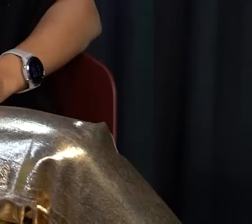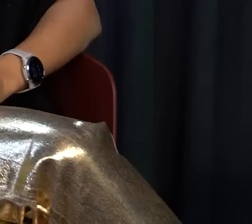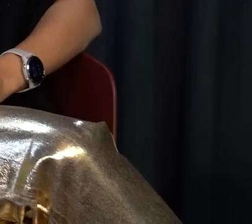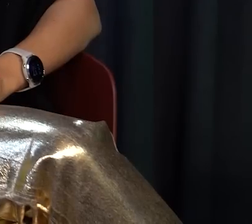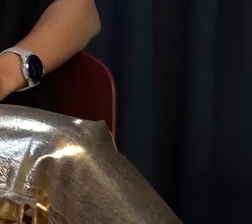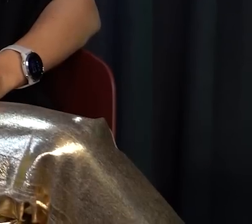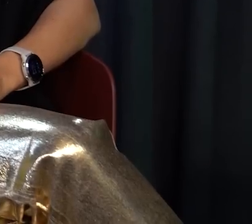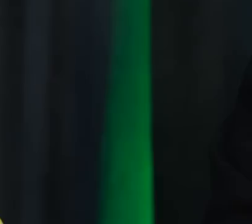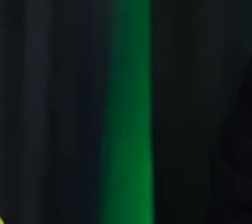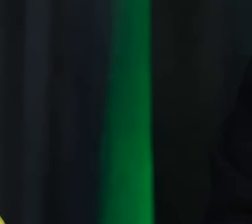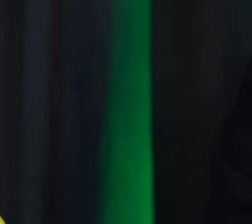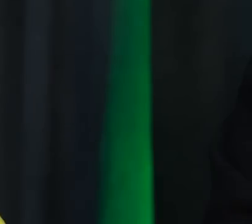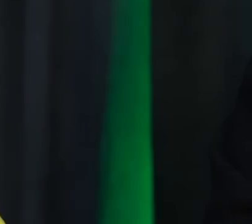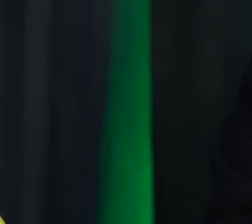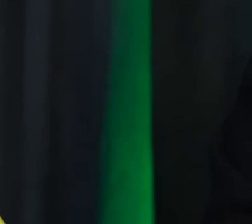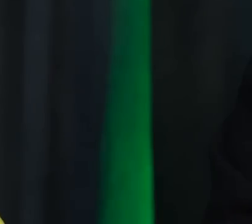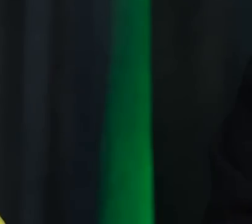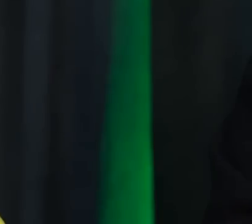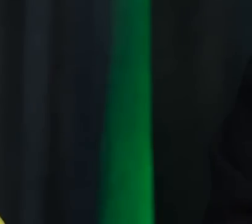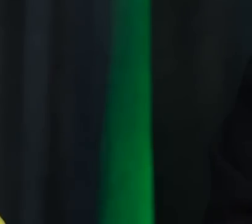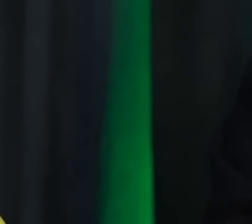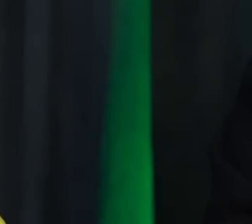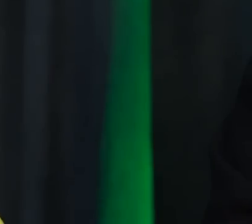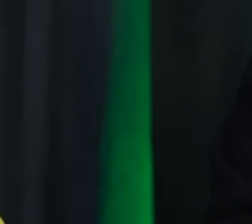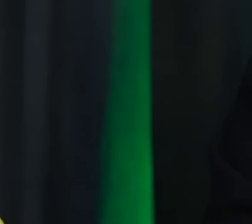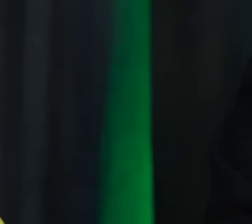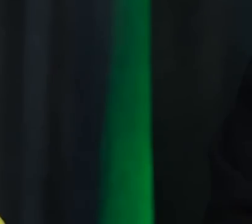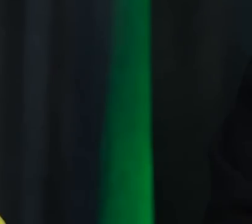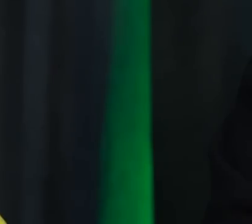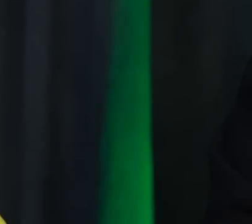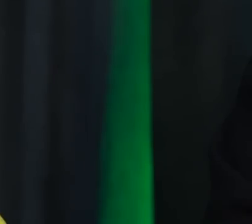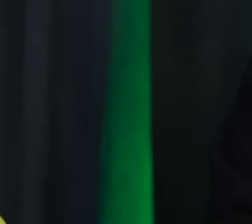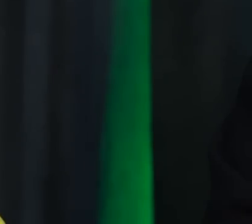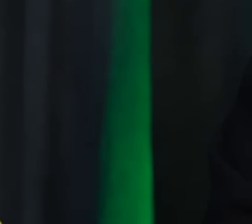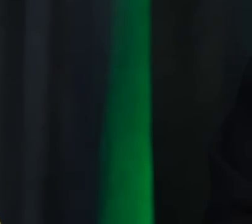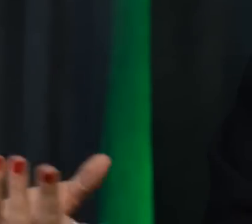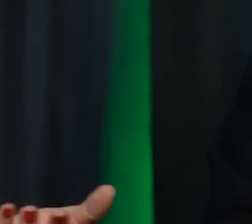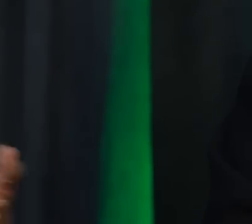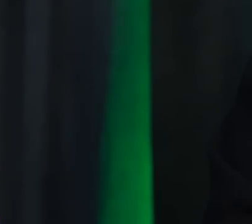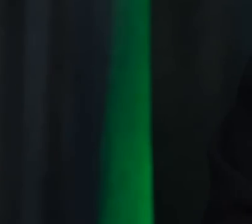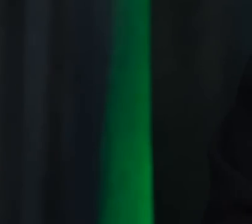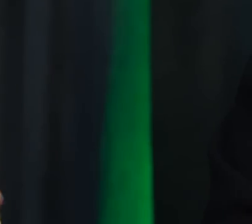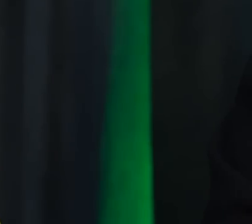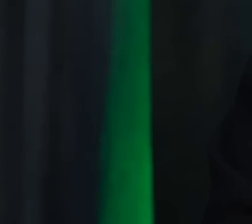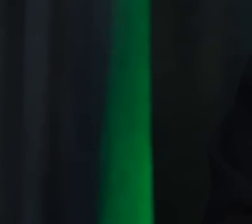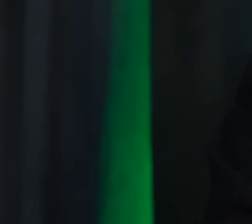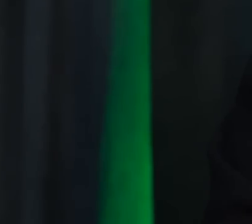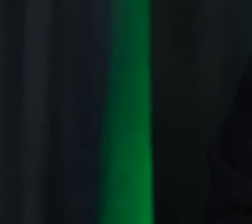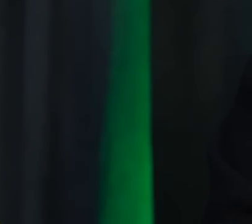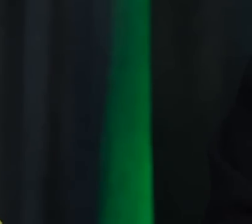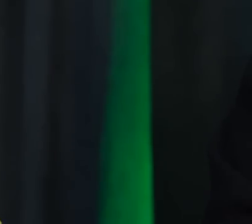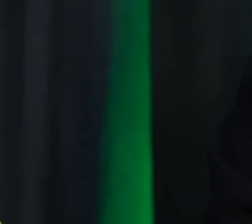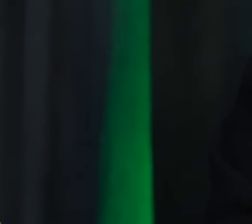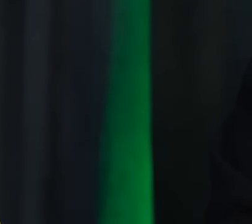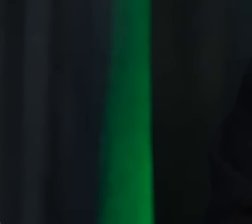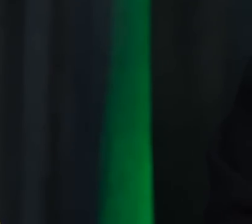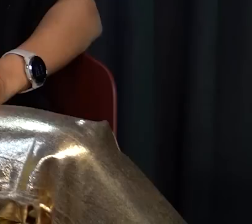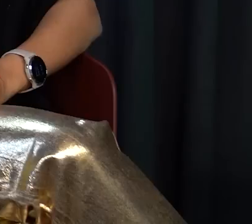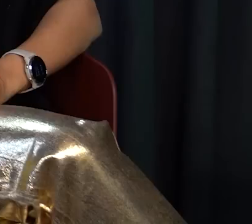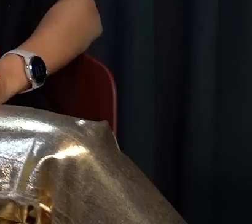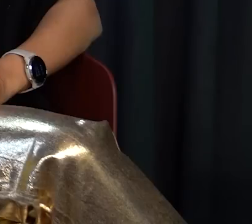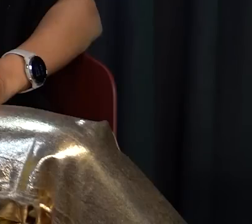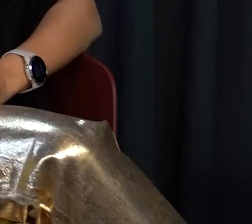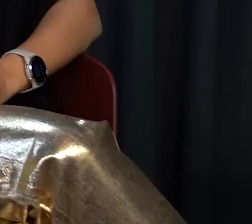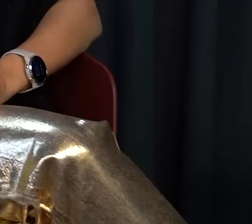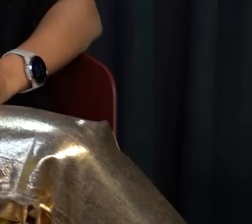nós olhamos para a vida dela particular pessoal e profissional Porque hoje a gente não consegue mais distinguir isso